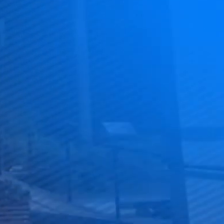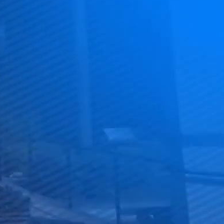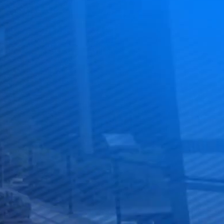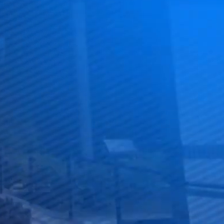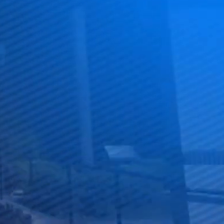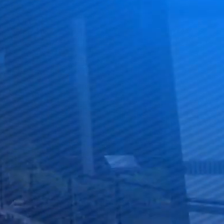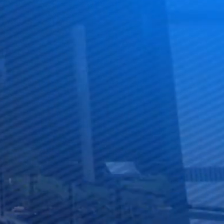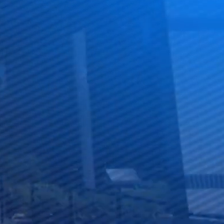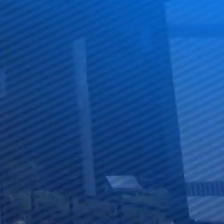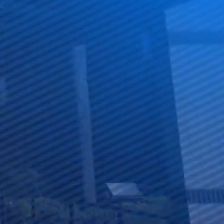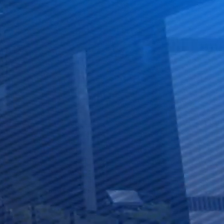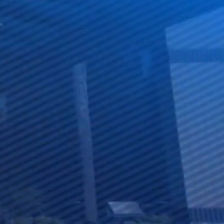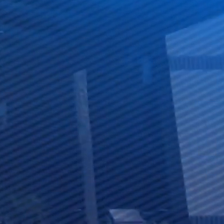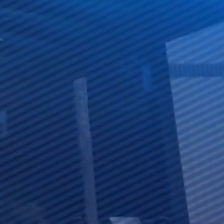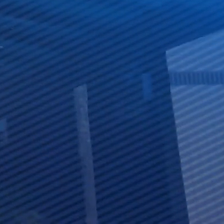Legenda Zanotto